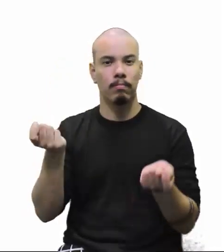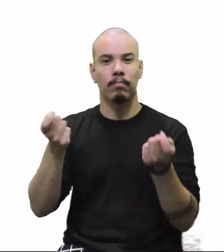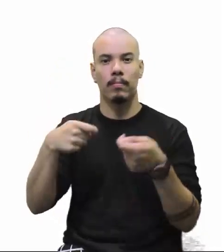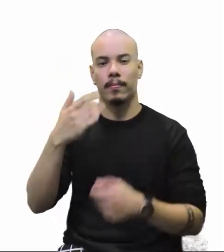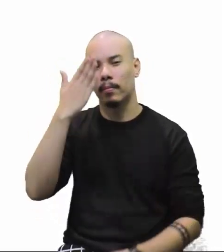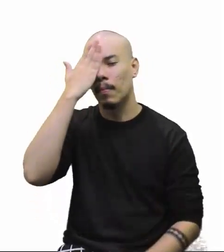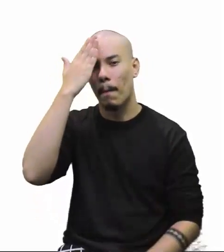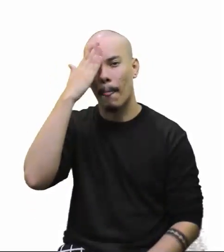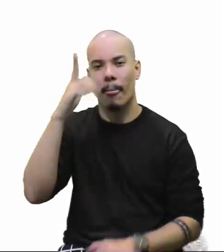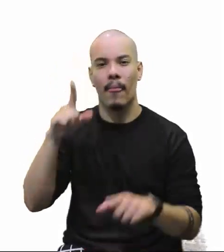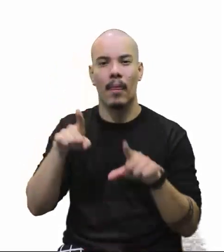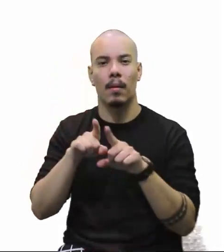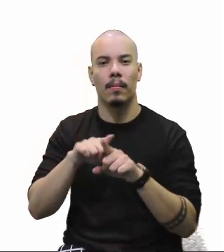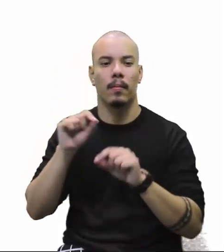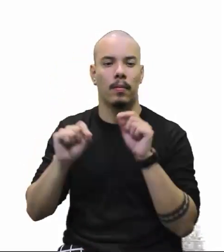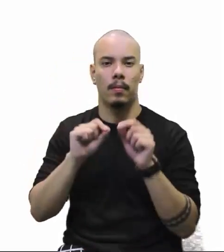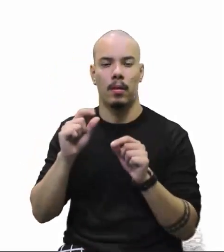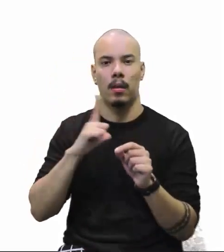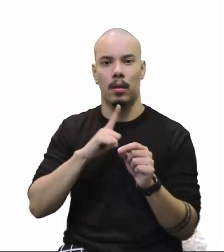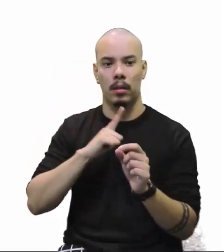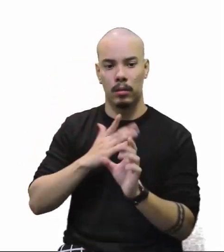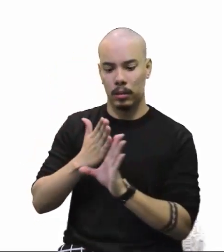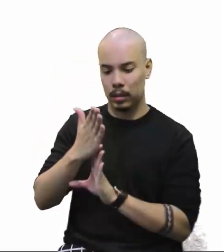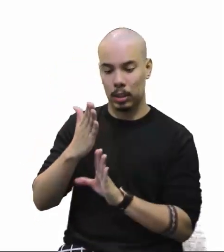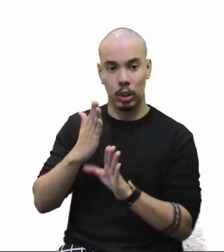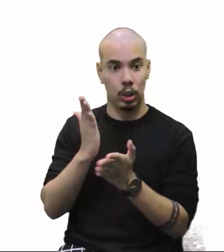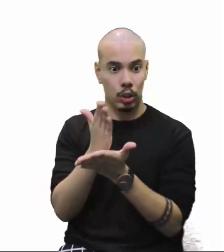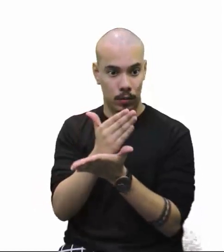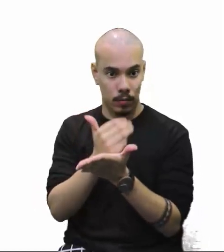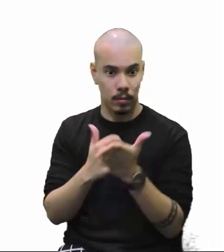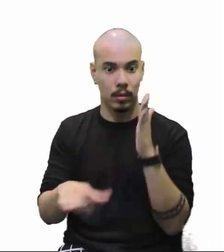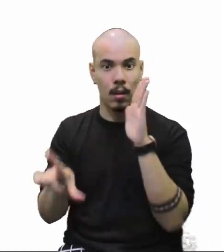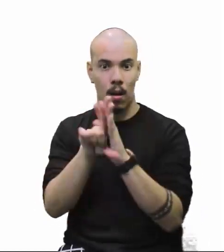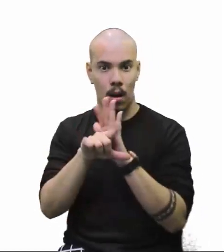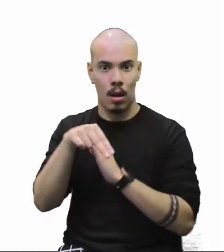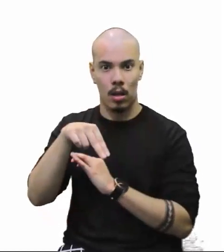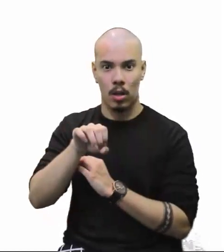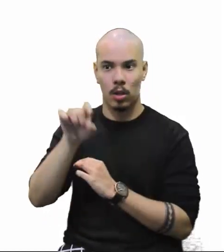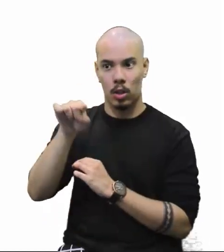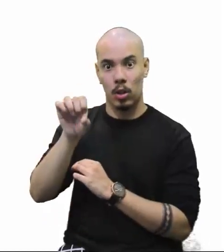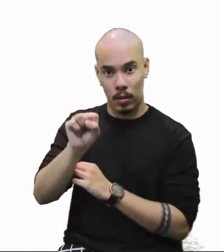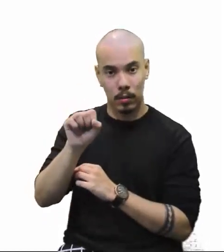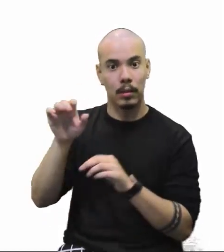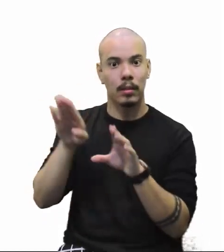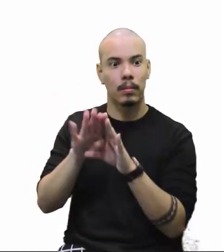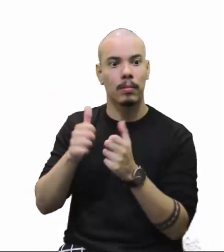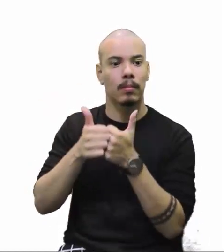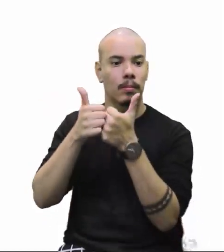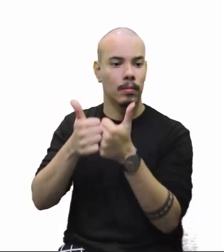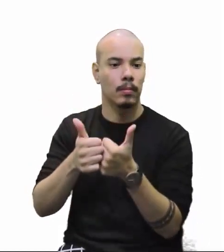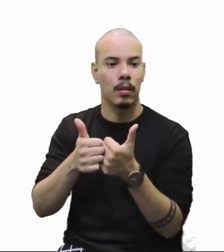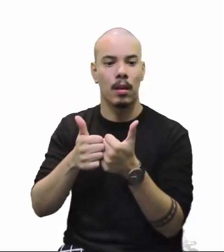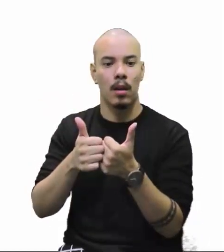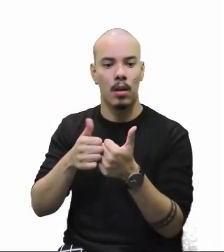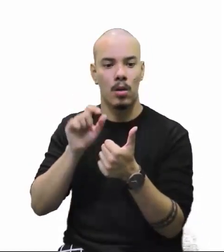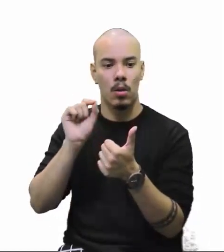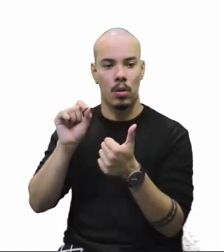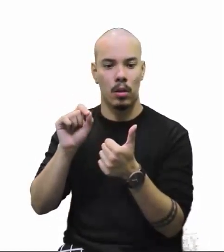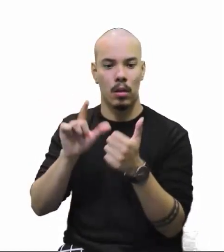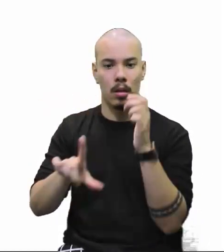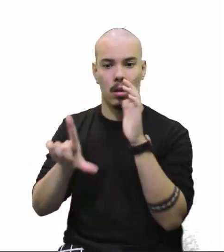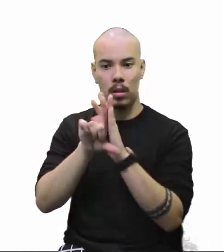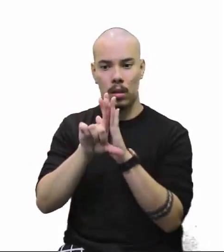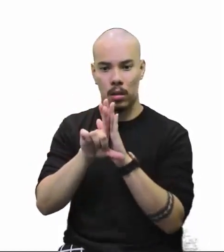Nós temos aí, então, a corrente se dividindo, nós chamamos de lei dos nós. A segunda lei é a lei das malhas, toda a malha,